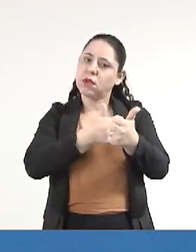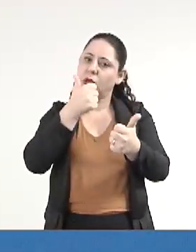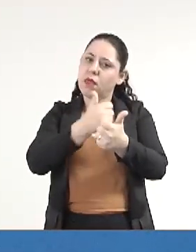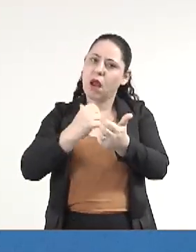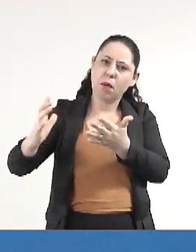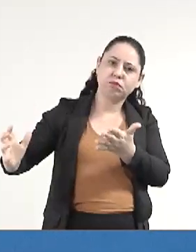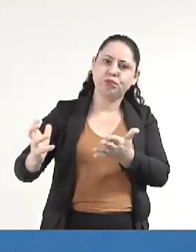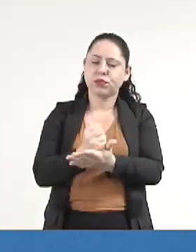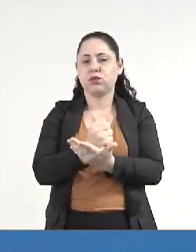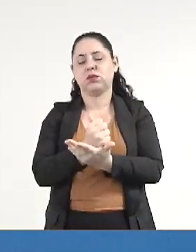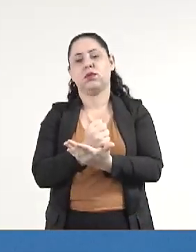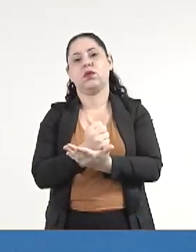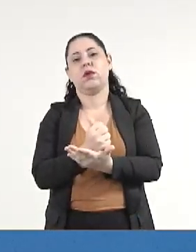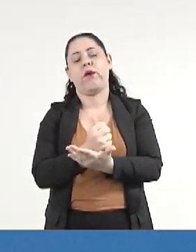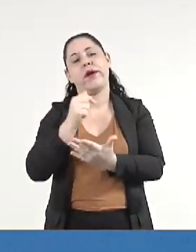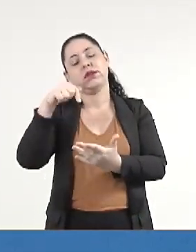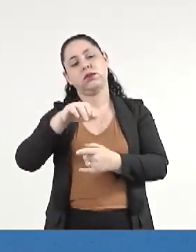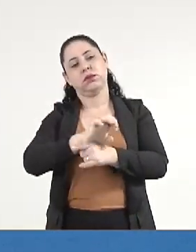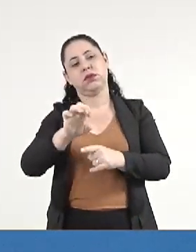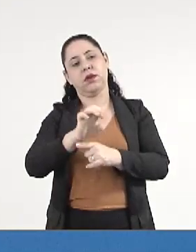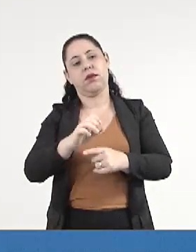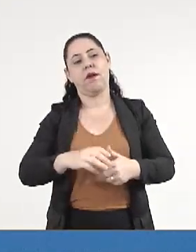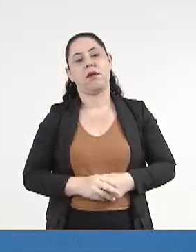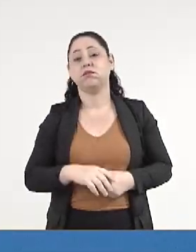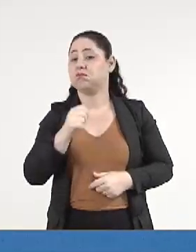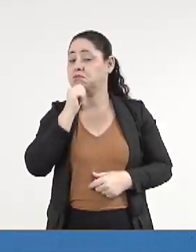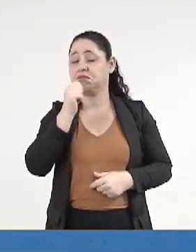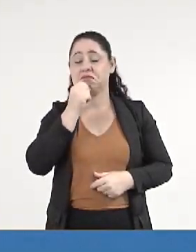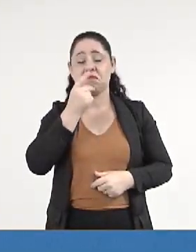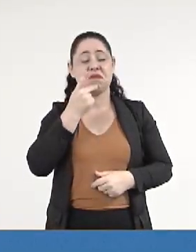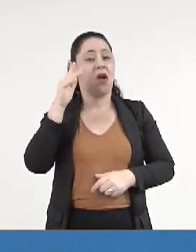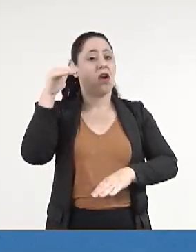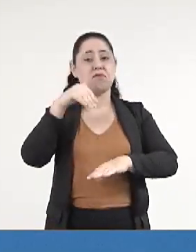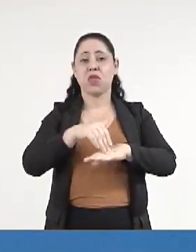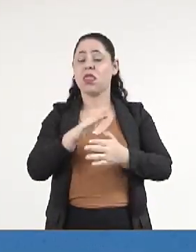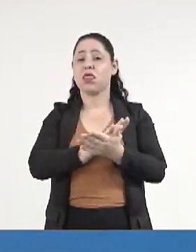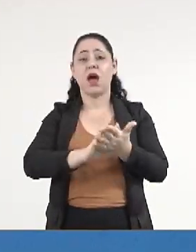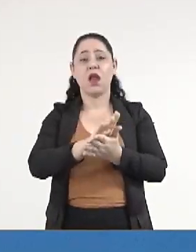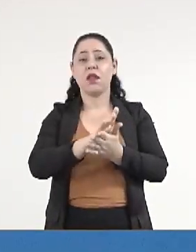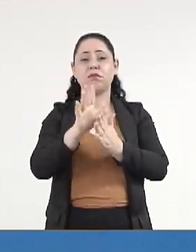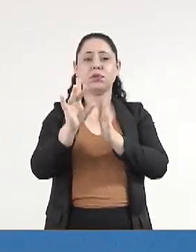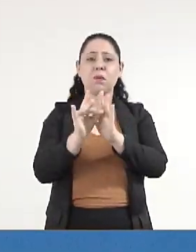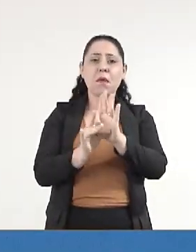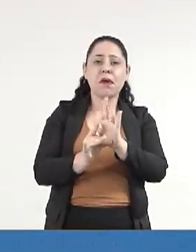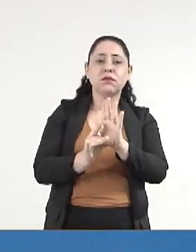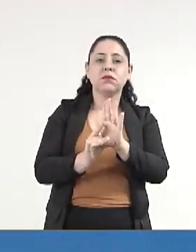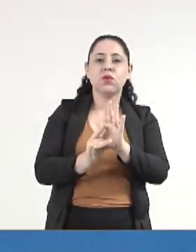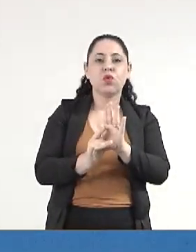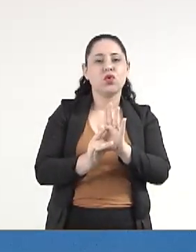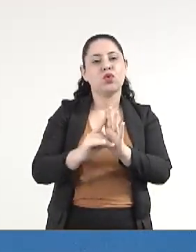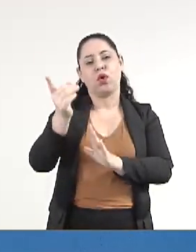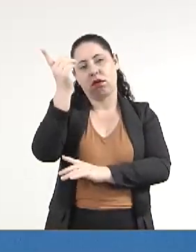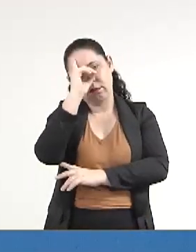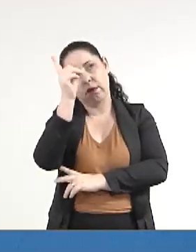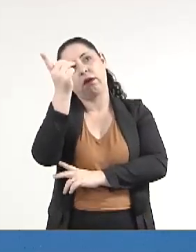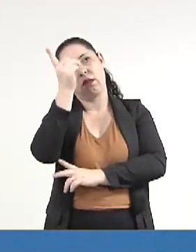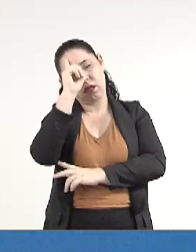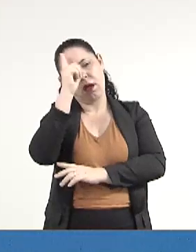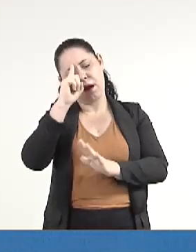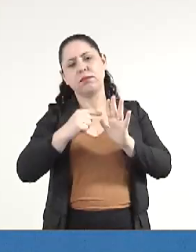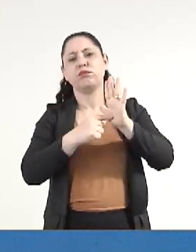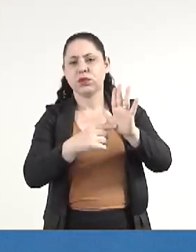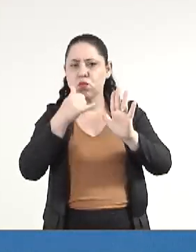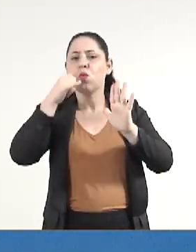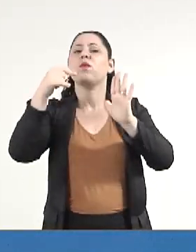de um golpe de Estado no Brasil. Ele ainda nem se tornou réu. Agora, todo dia aparece